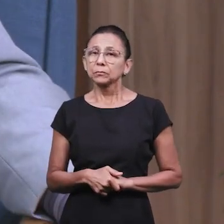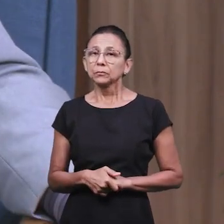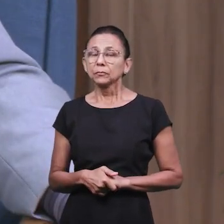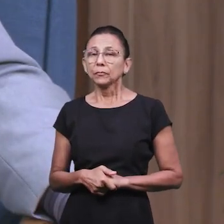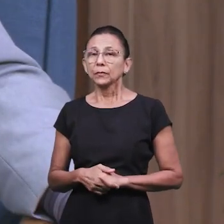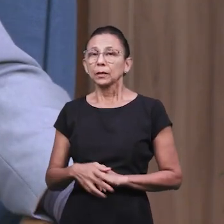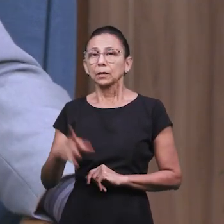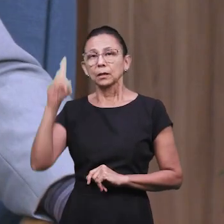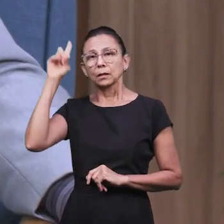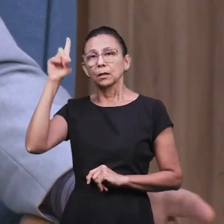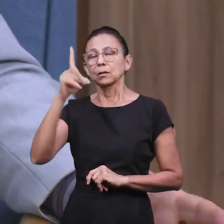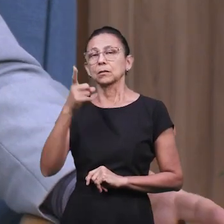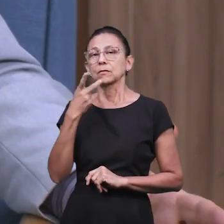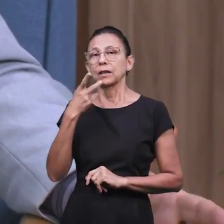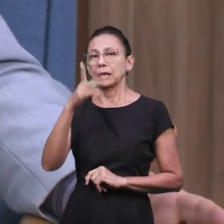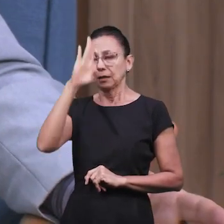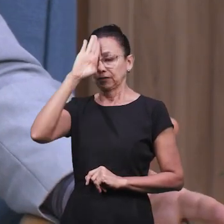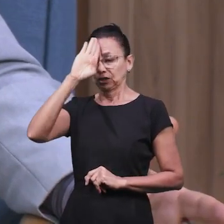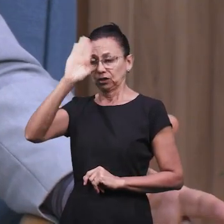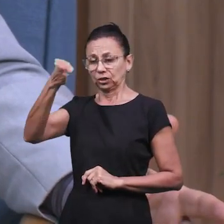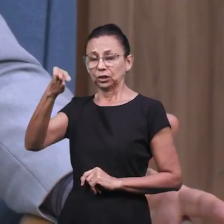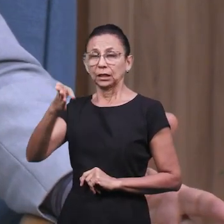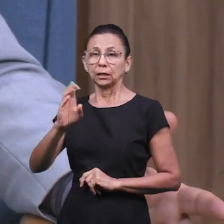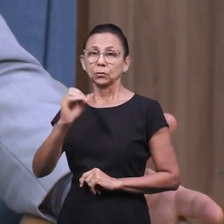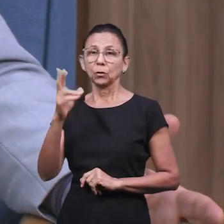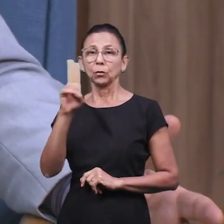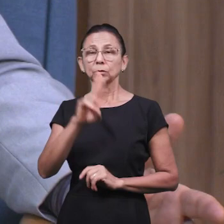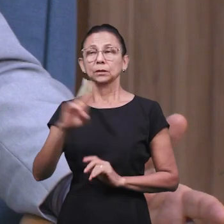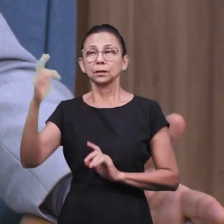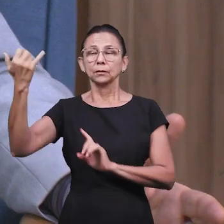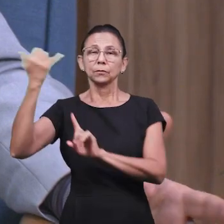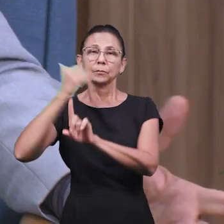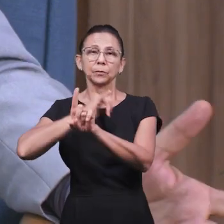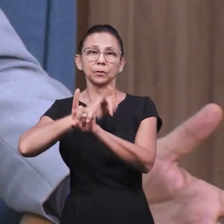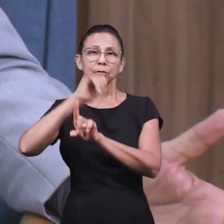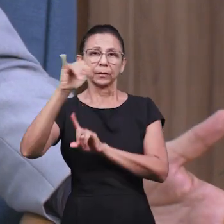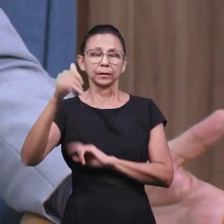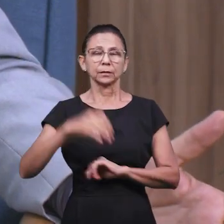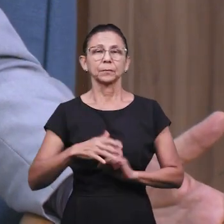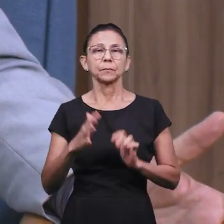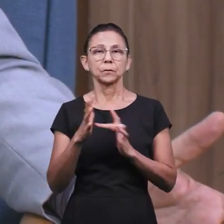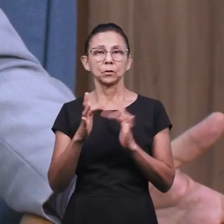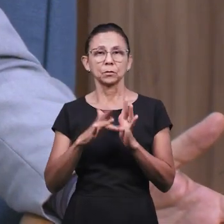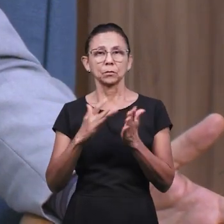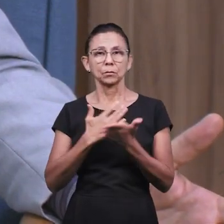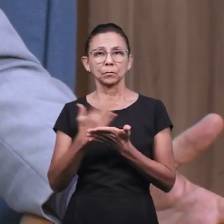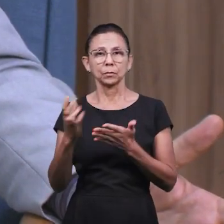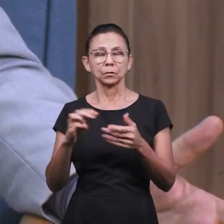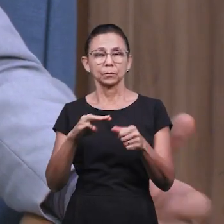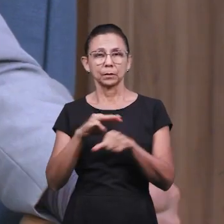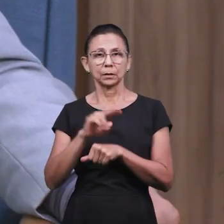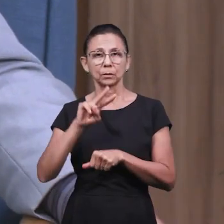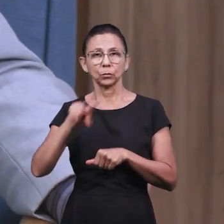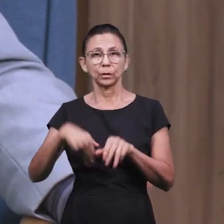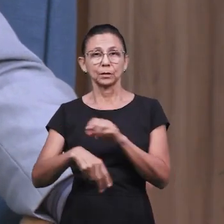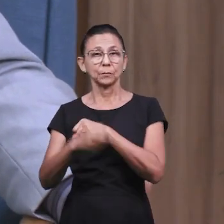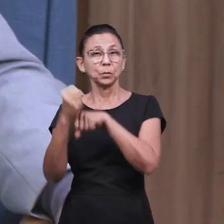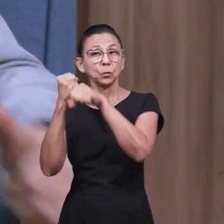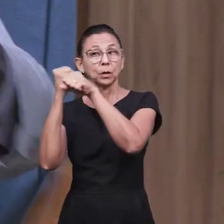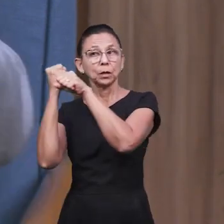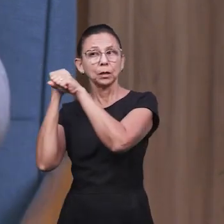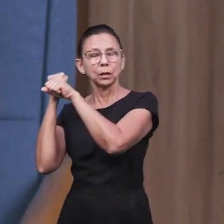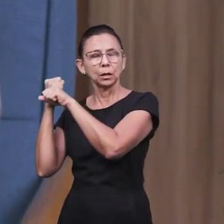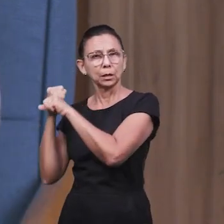seus profetas. O Senhor Jesus, por sua vez, realizou o seu ministério há cerca de 2.000 anos atrás e se fez homem